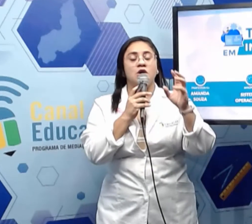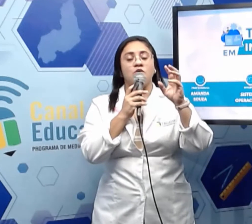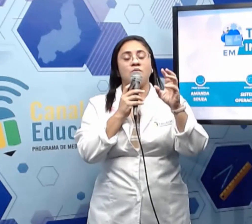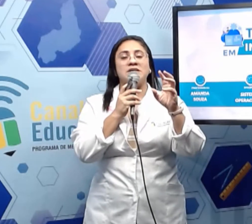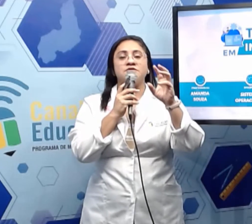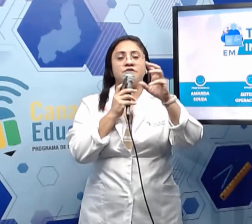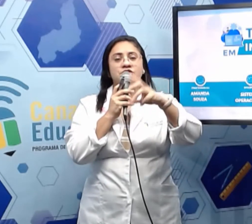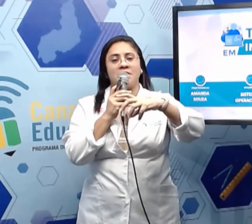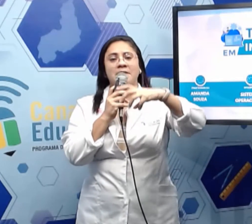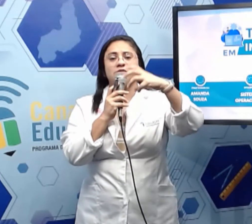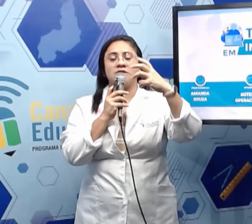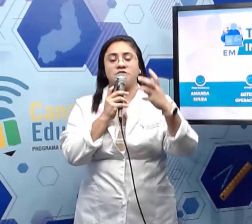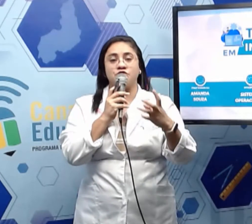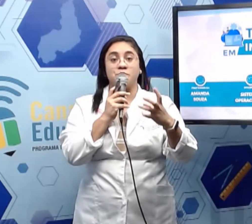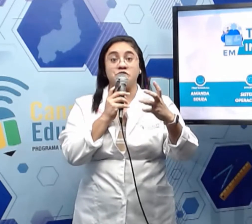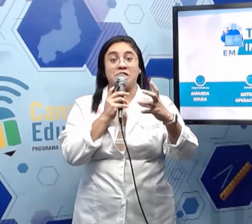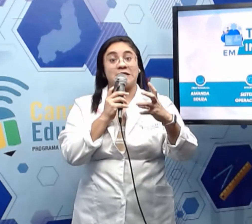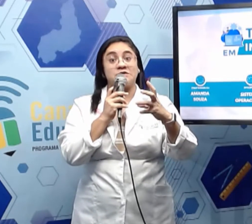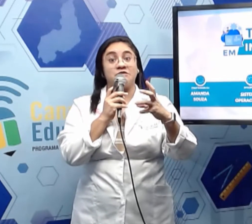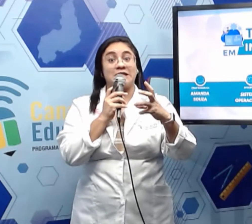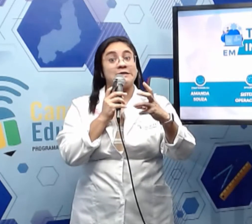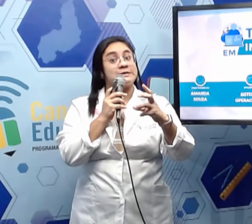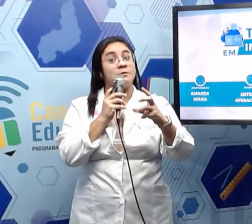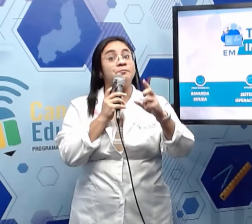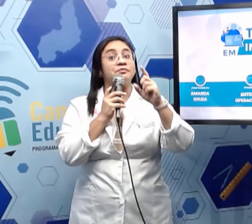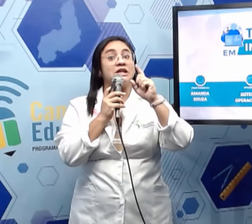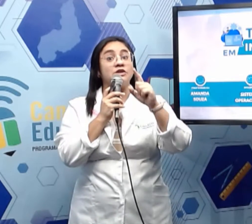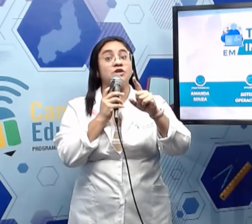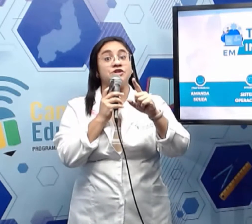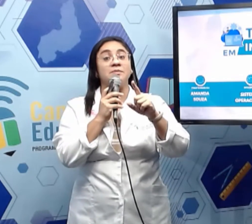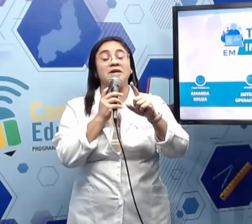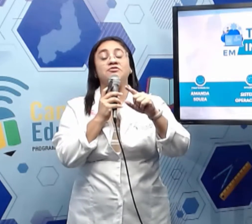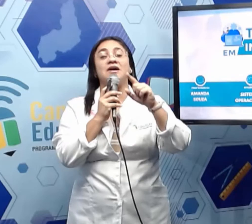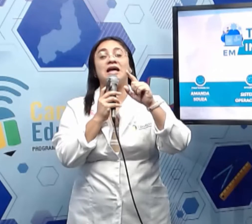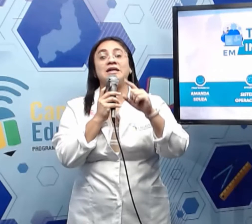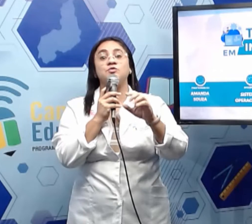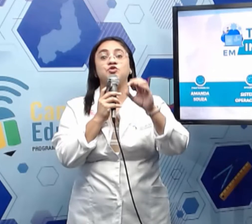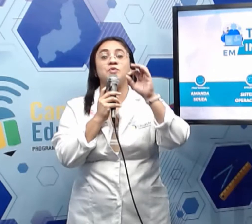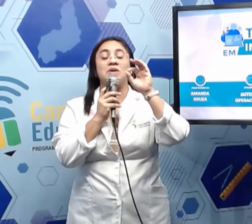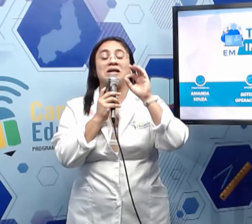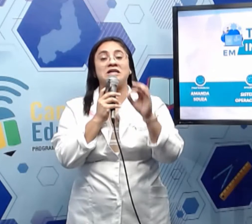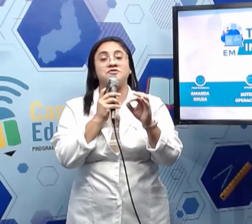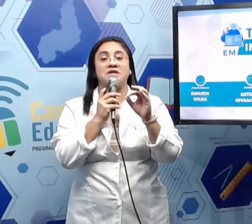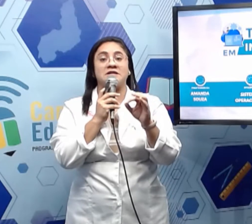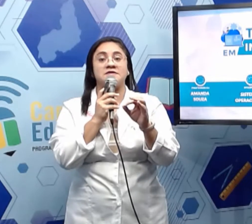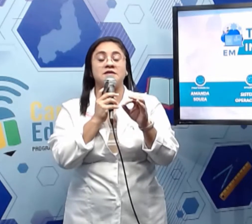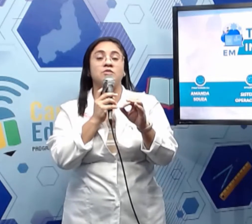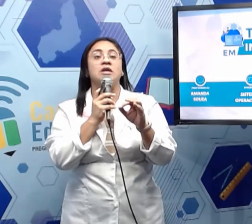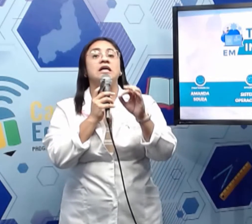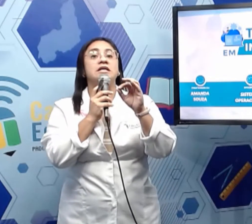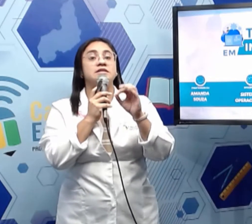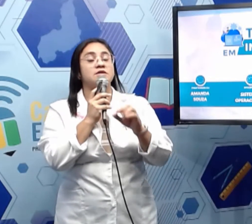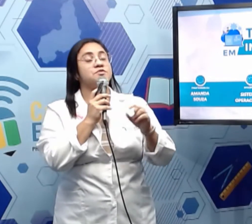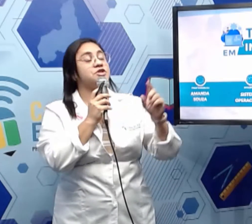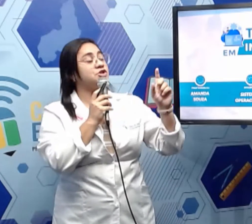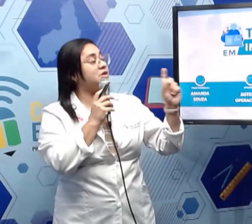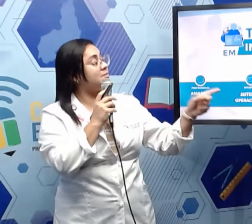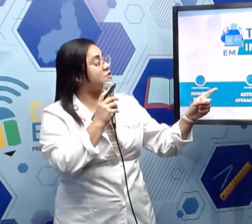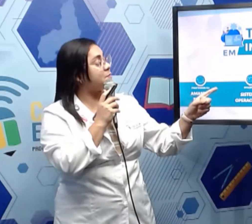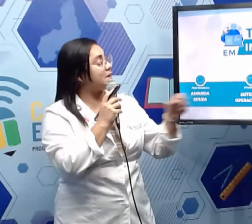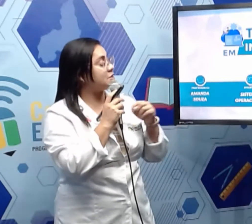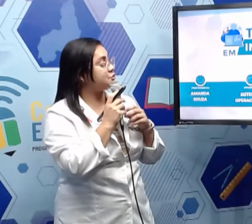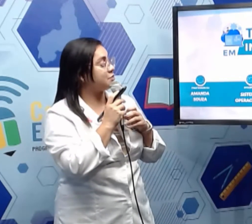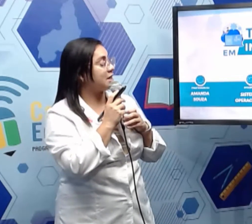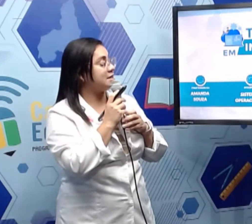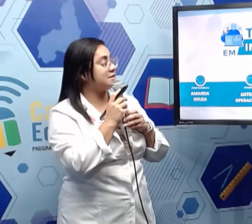continuidade com esse fechamento desse tipo de classificação e nós também falaremos sobre uma classificação que são os